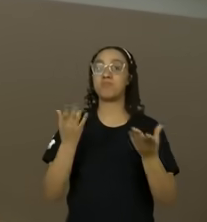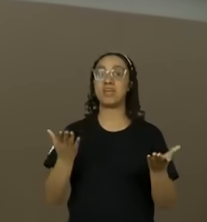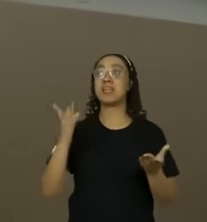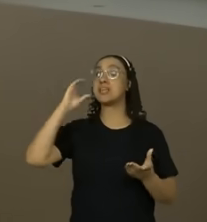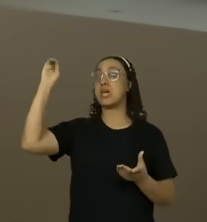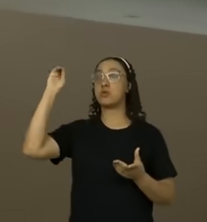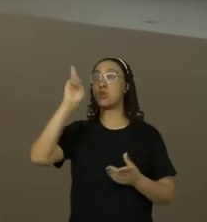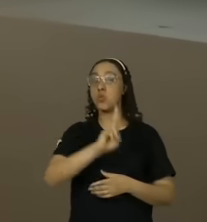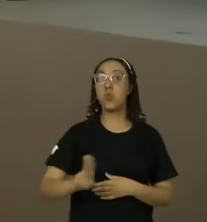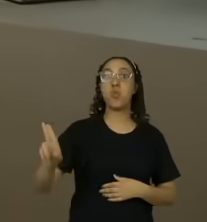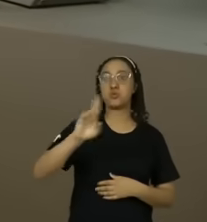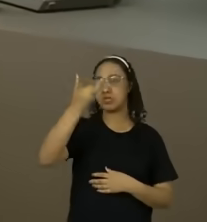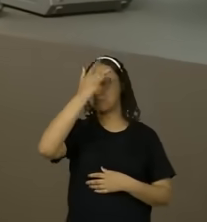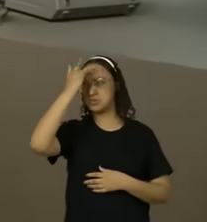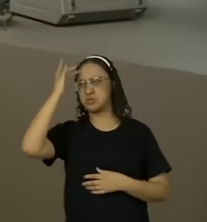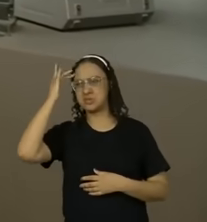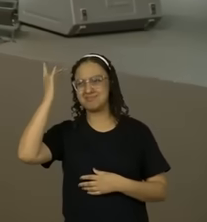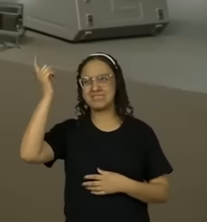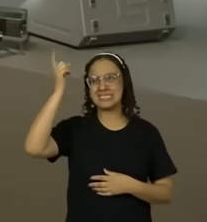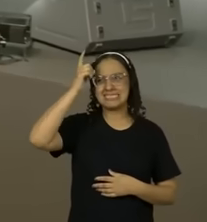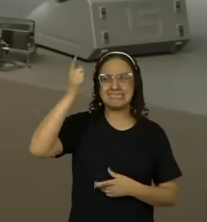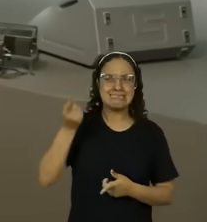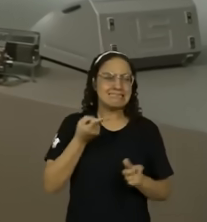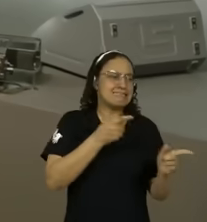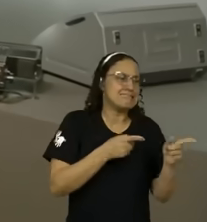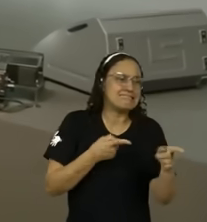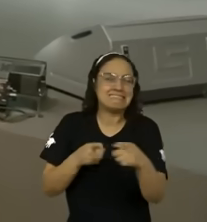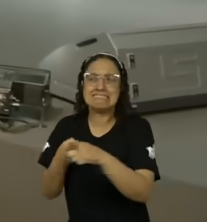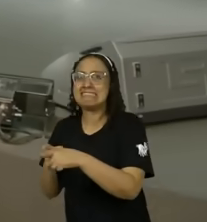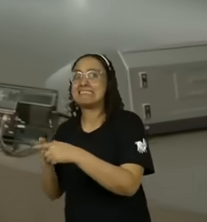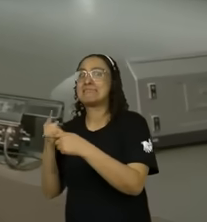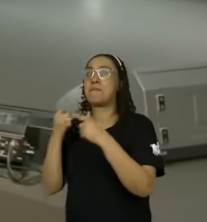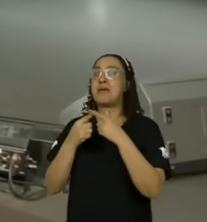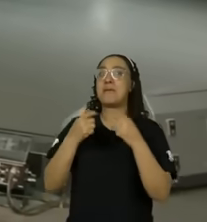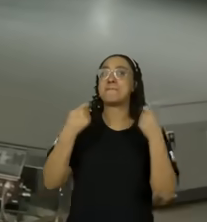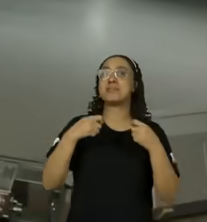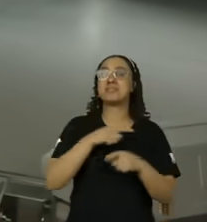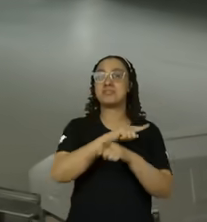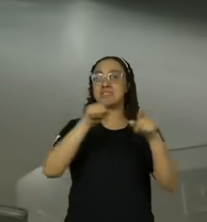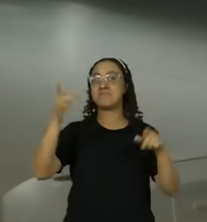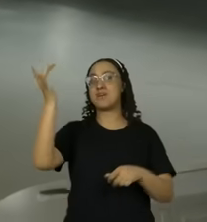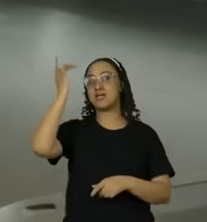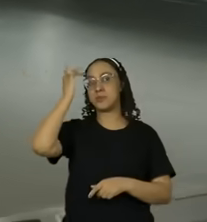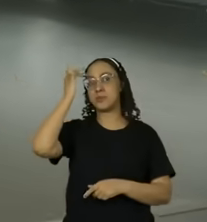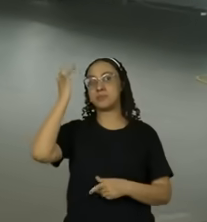seu sonho para fora. Deus usou o inimigo para colocar o seu sonho de uma forma real. Deus usou.